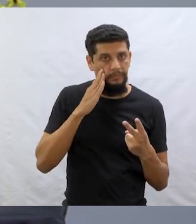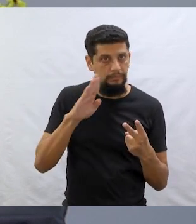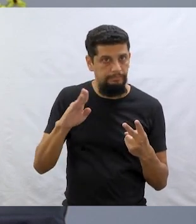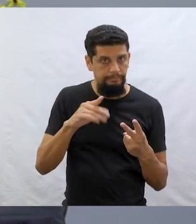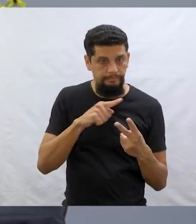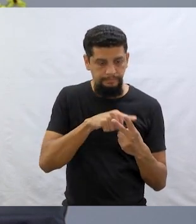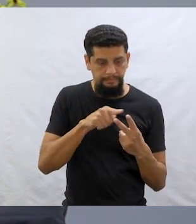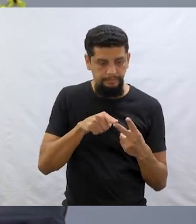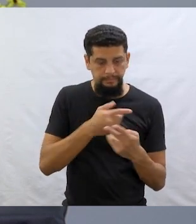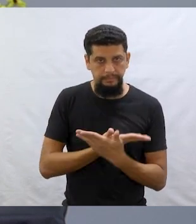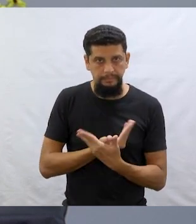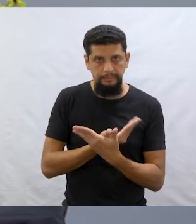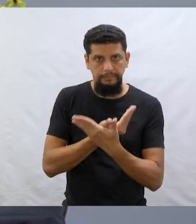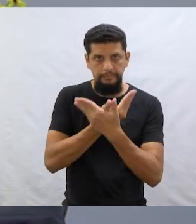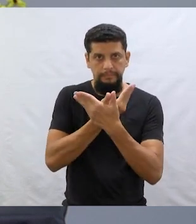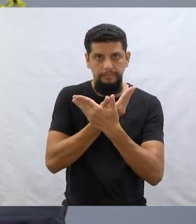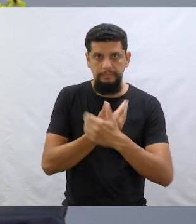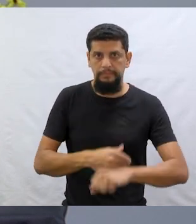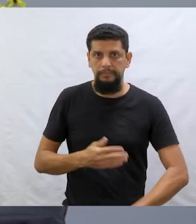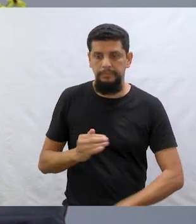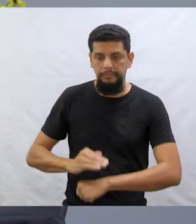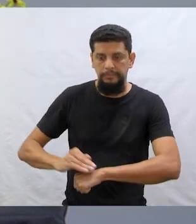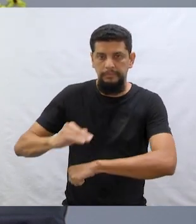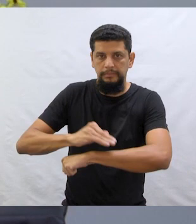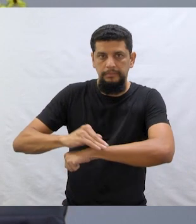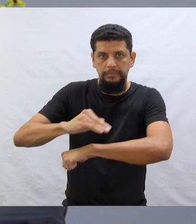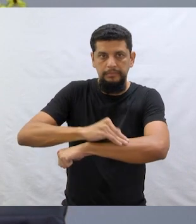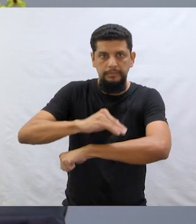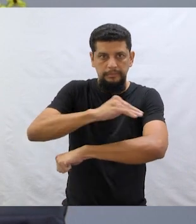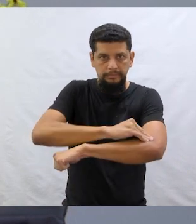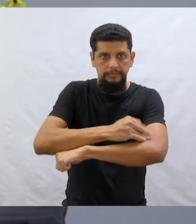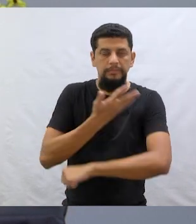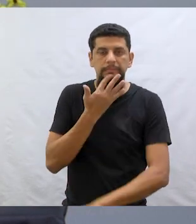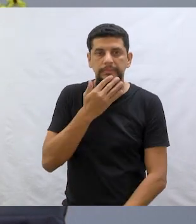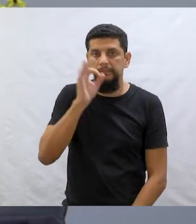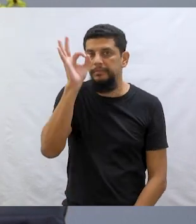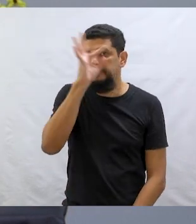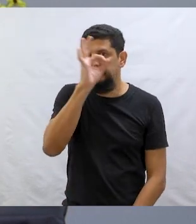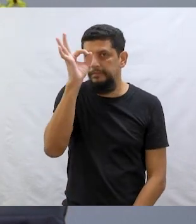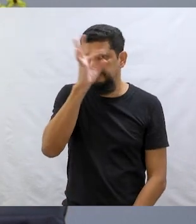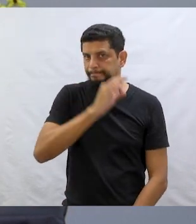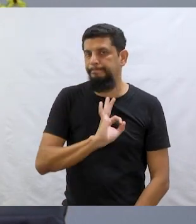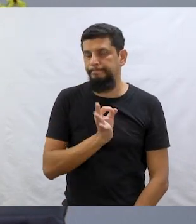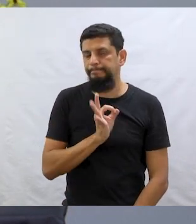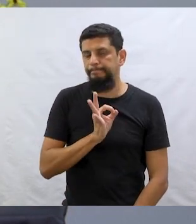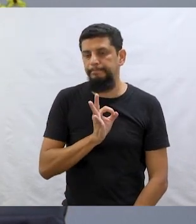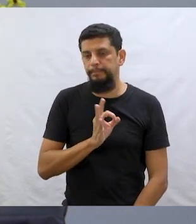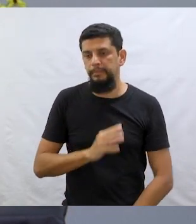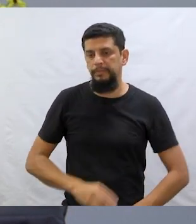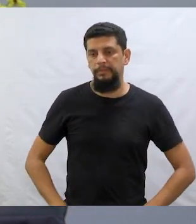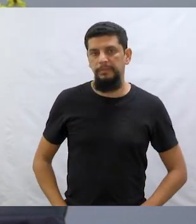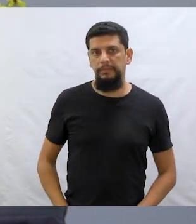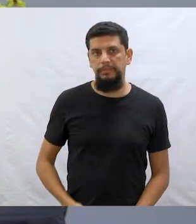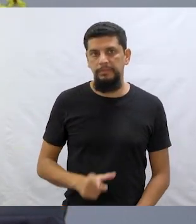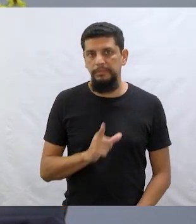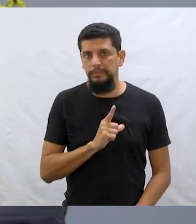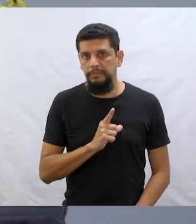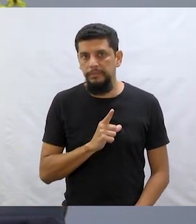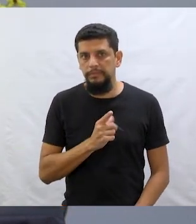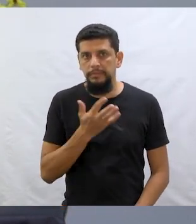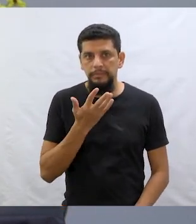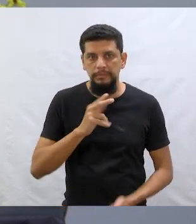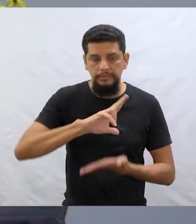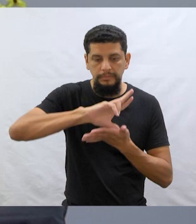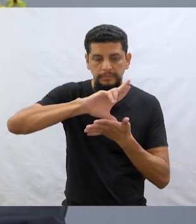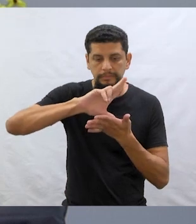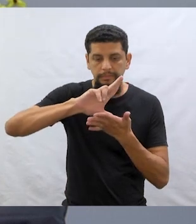azul. E o sapo é a cor verde, ele é todo verde, né? Tem algumas cores também,